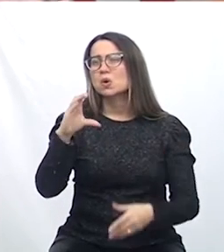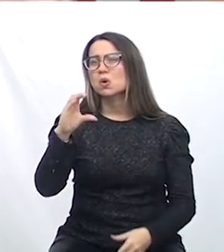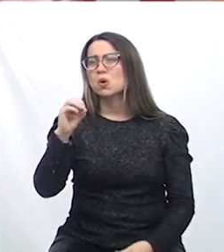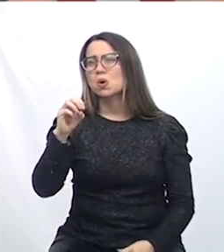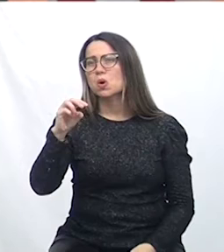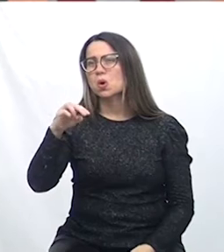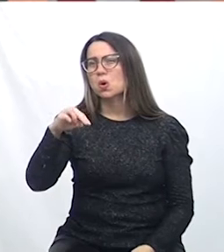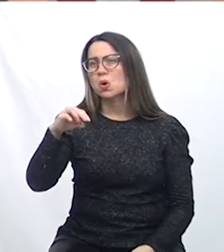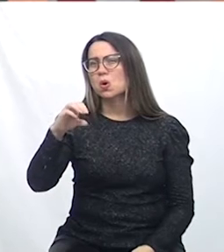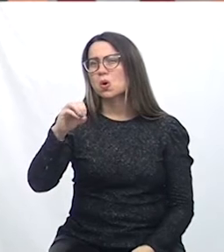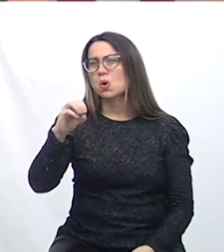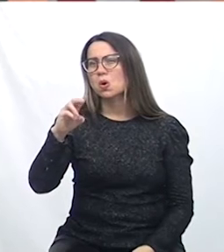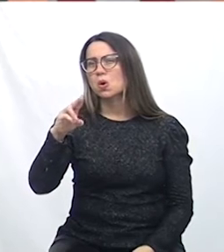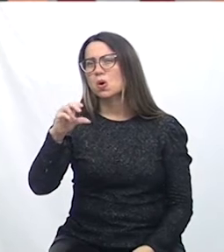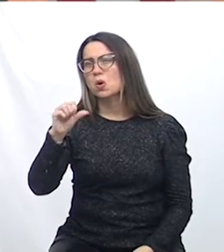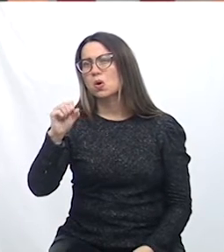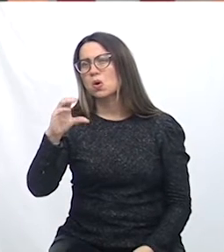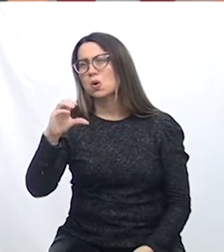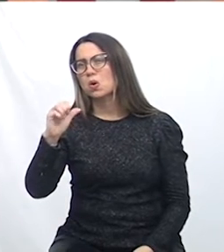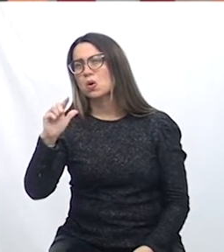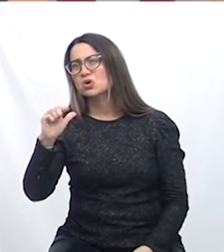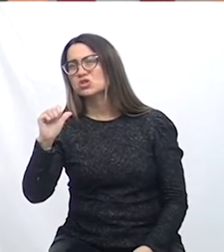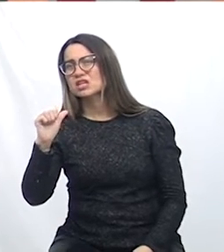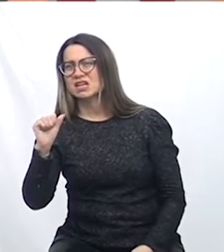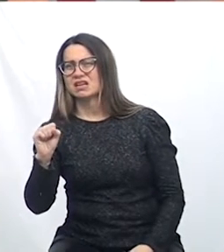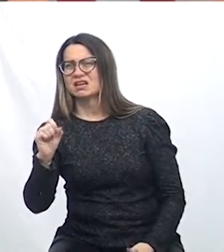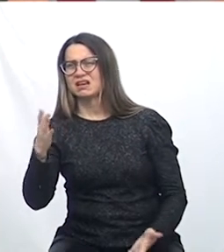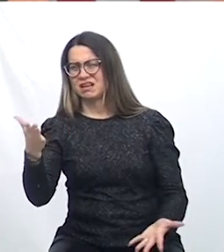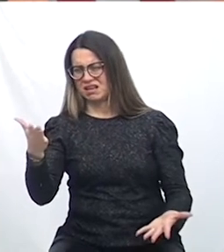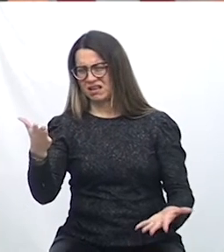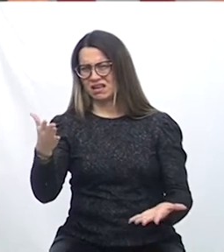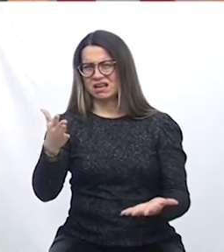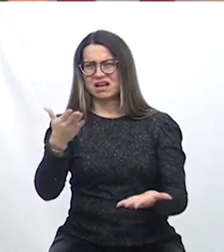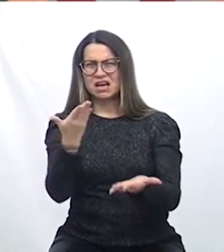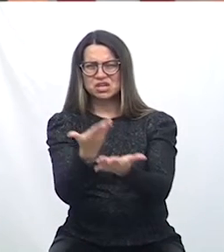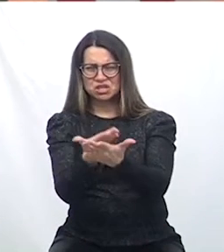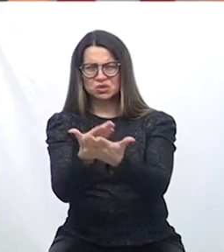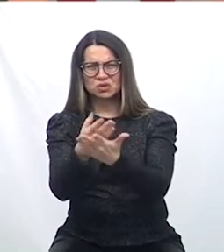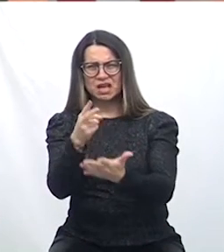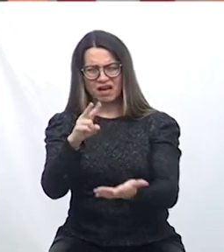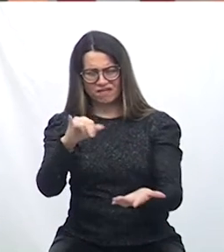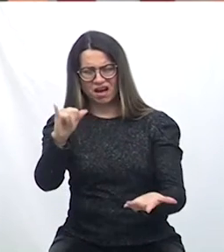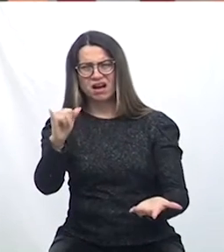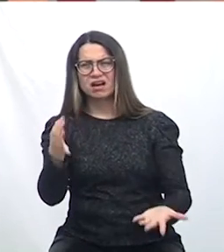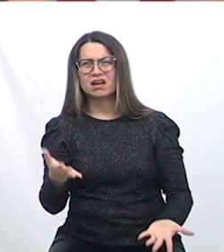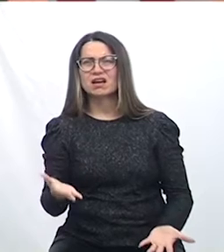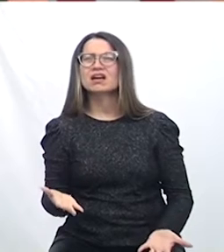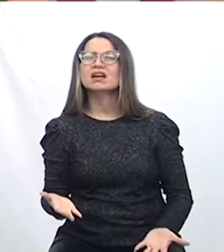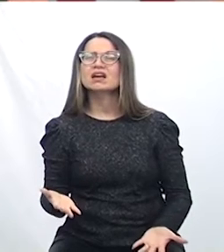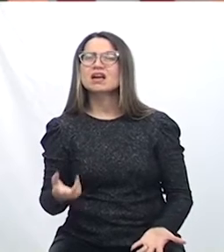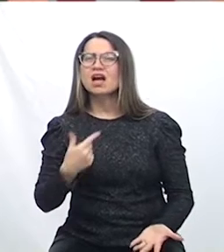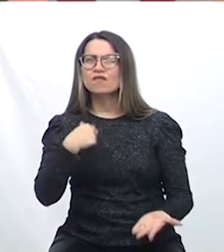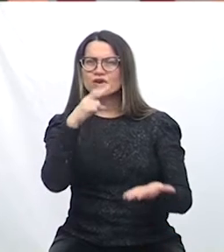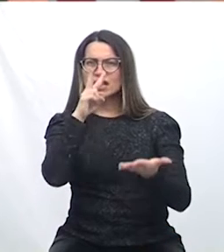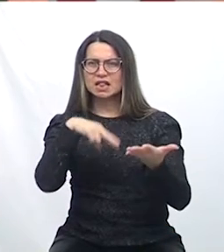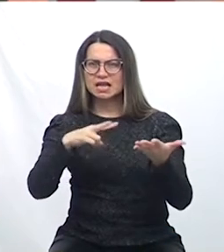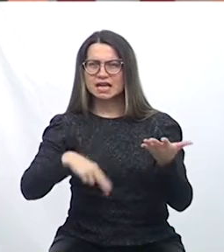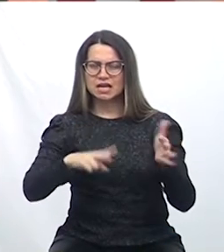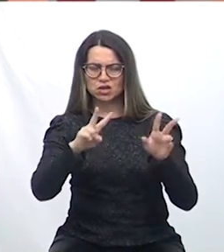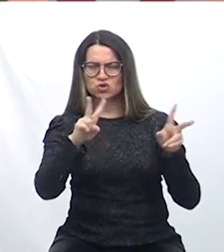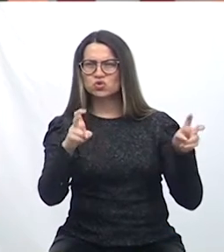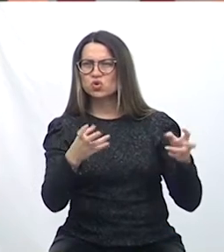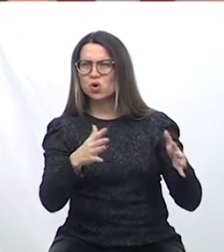Klan. Vai estudar um pouquinho sobre isso. Eu fui ler sobre essa facção criminosa